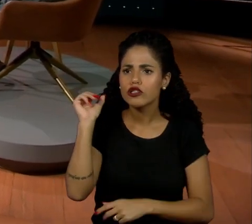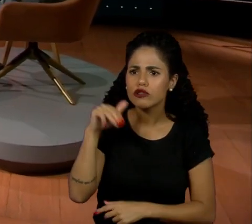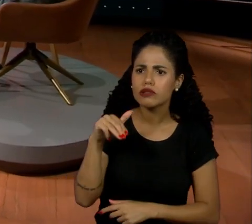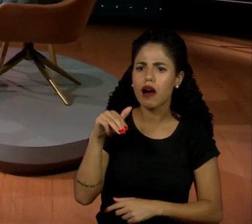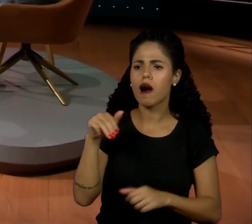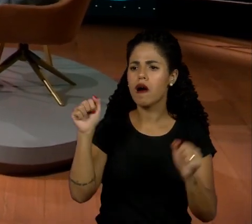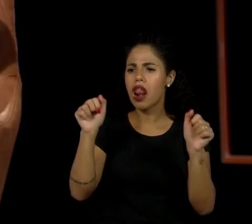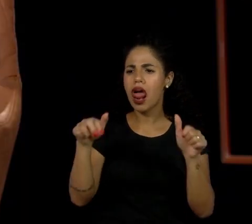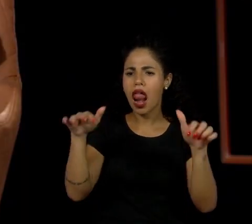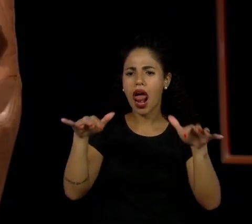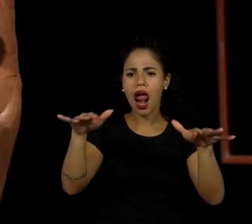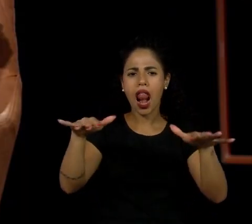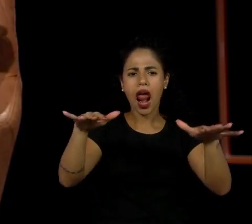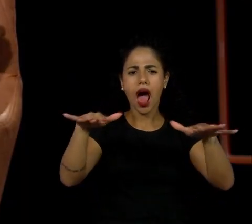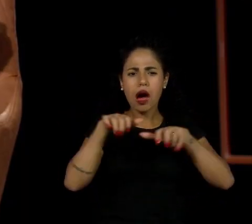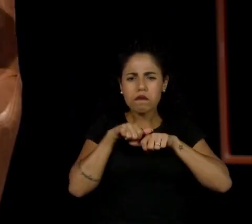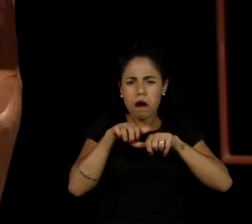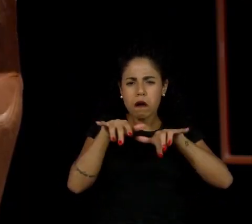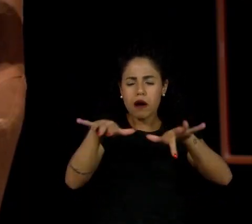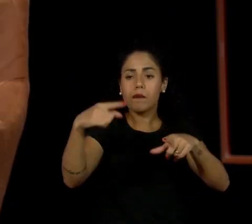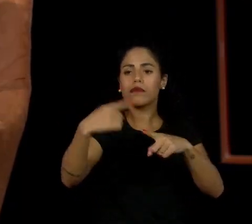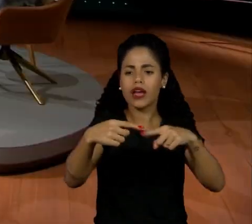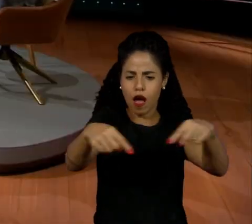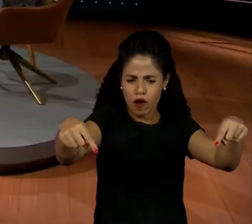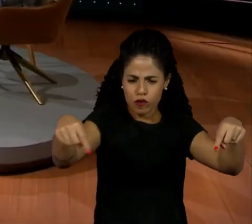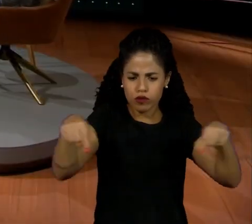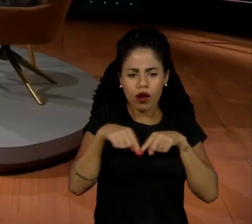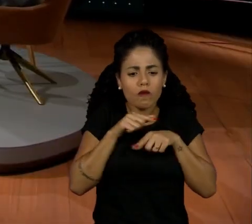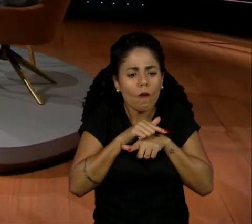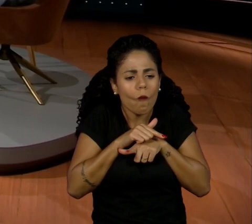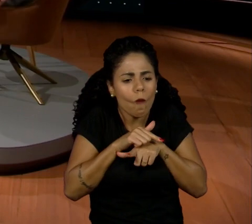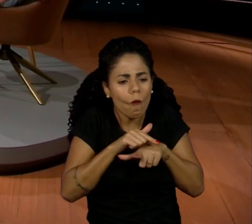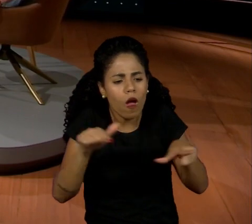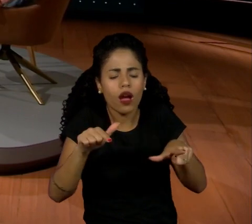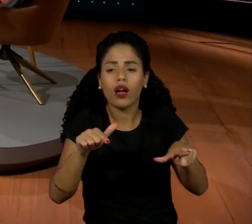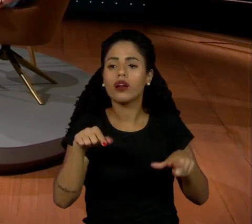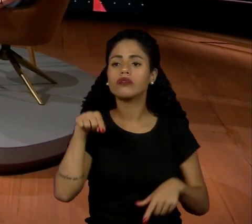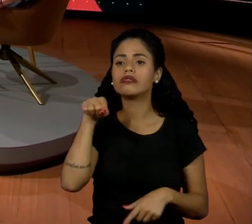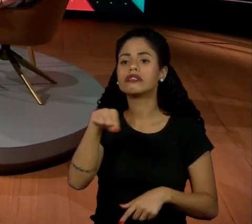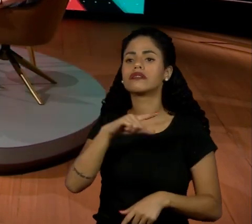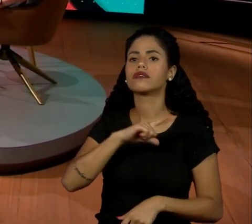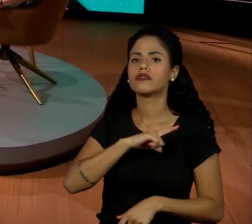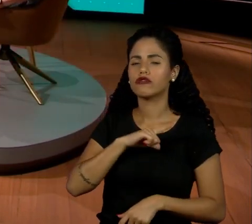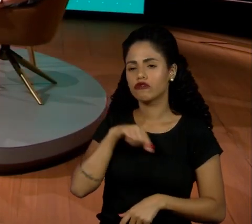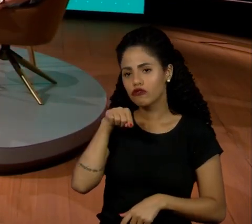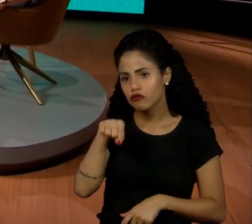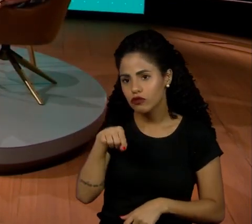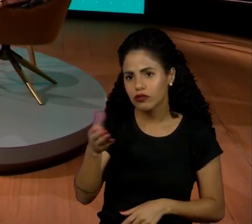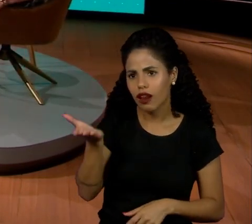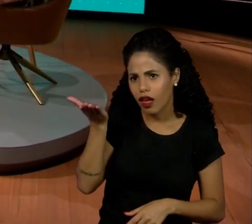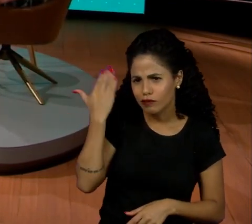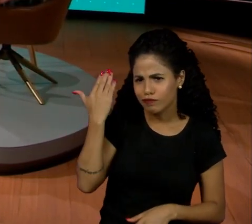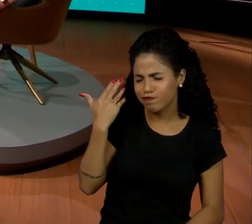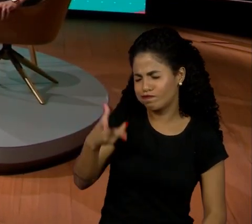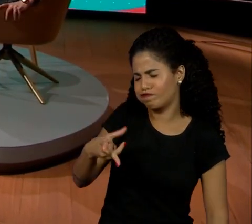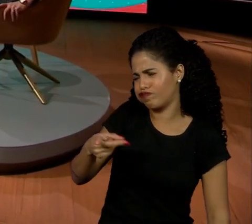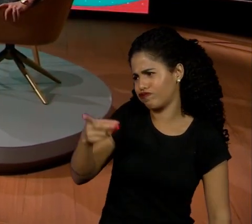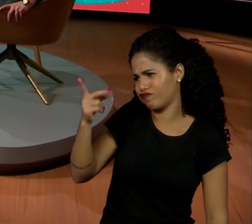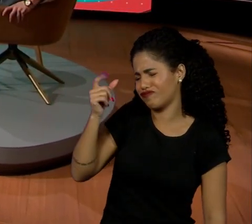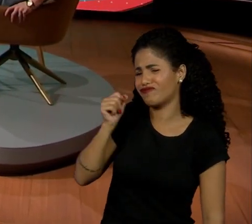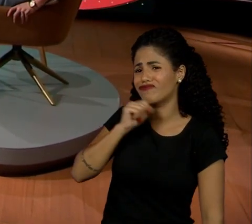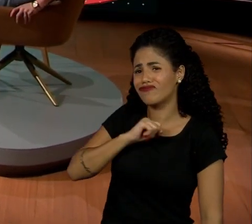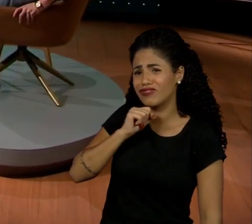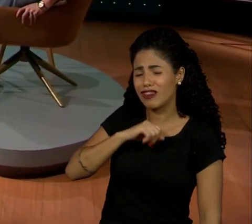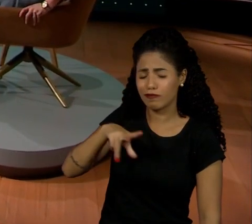Reverberava, porque era aquele galpão, né? O cenotécnico, que era um cenotécnico das antigas, falou